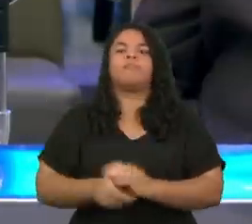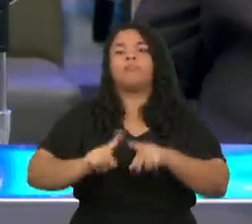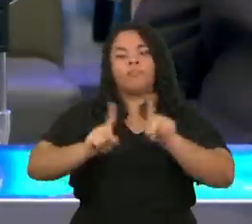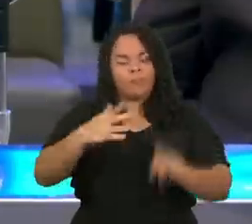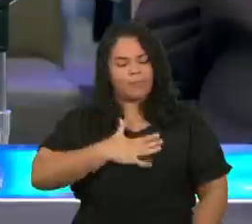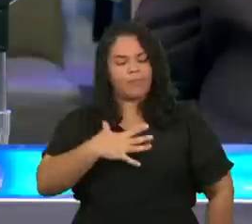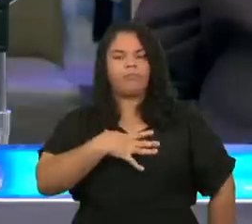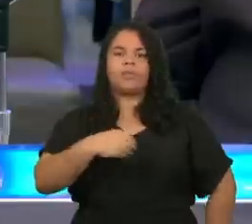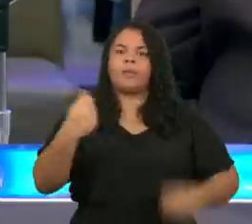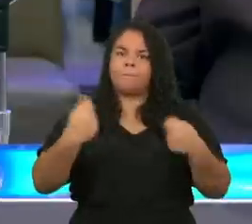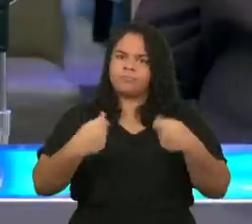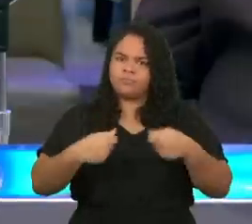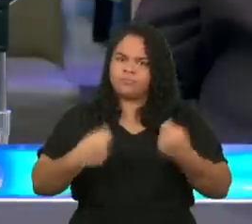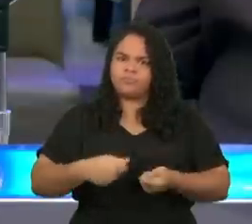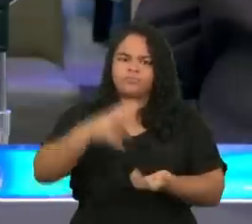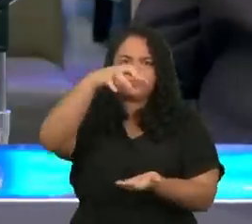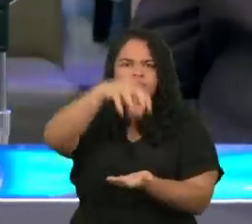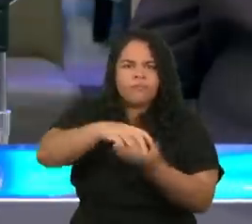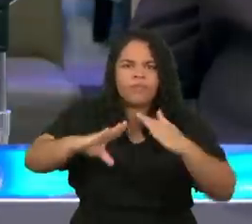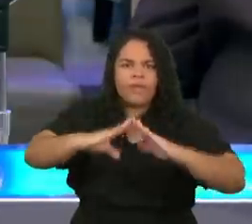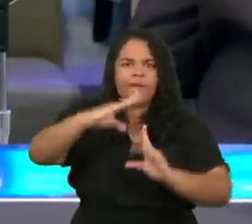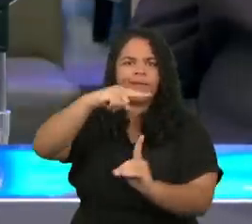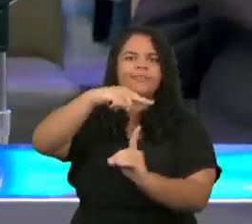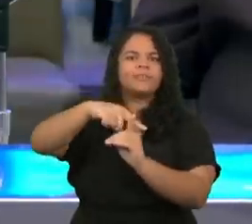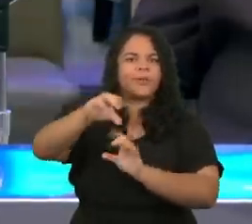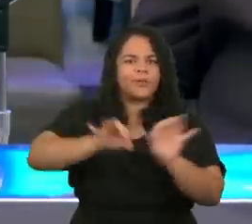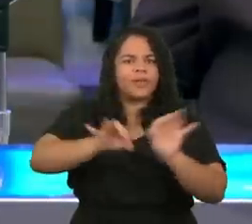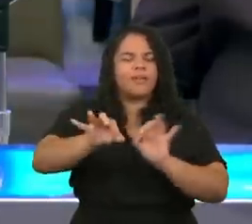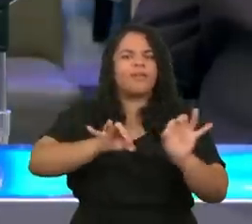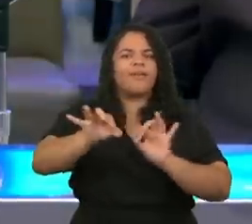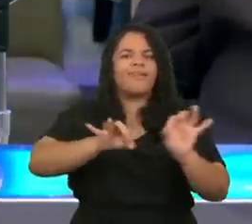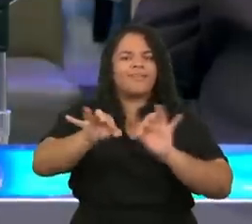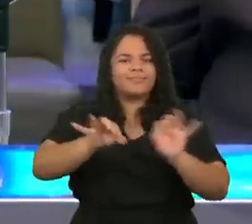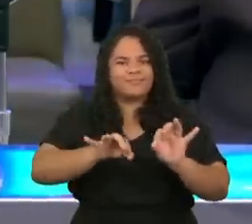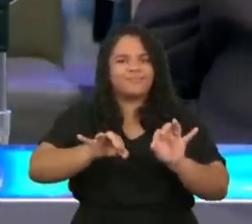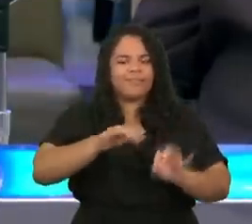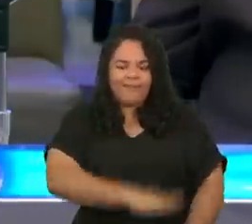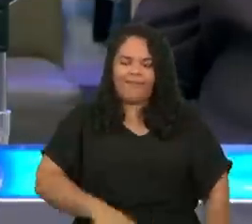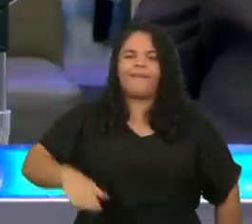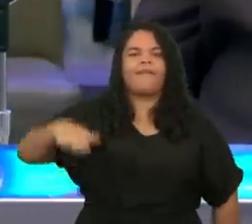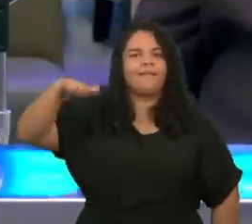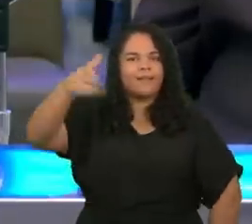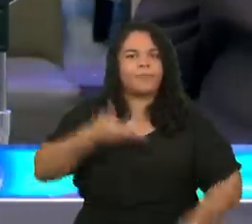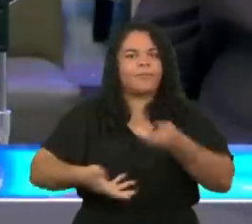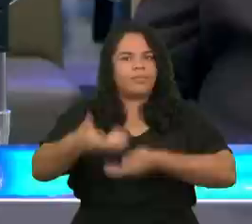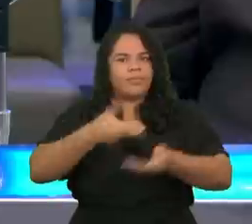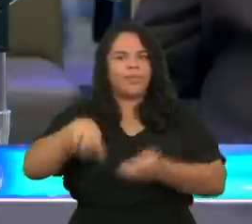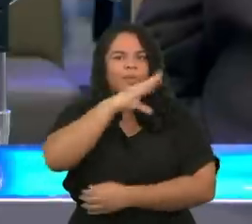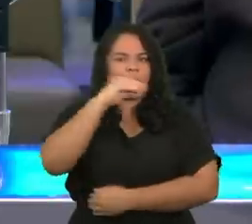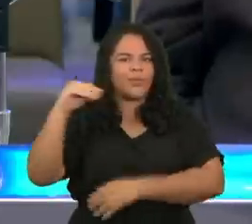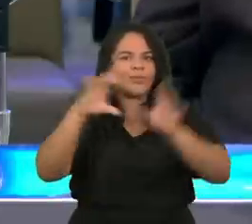que participar da união de adolescente que eu já tinha criado ali em São Lourenço eles precisavam ter união de adolescente eles